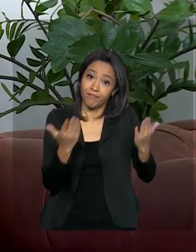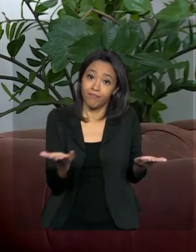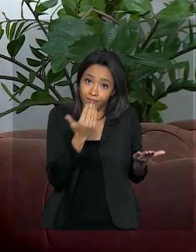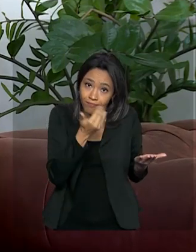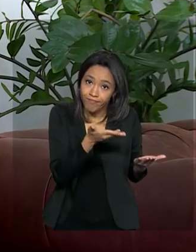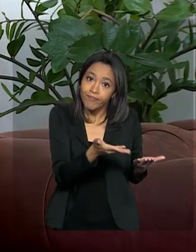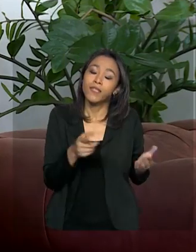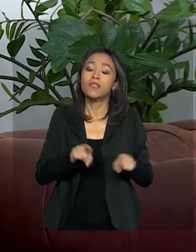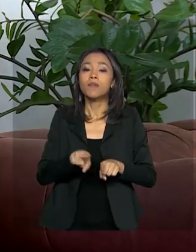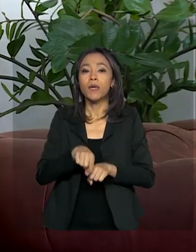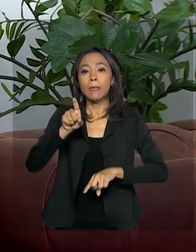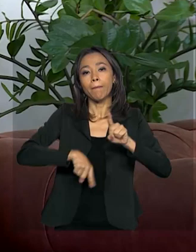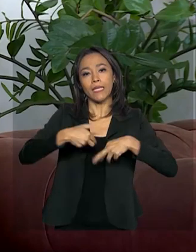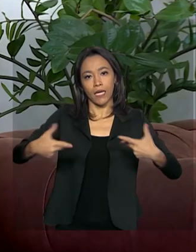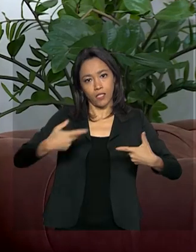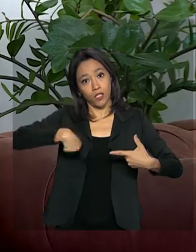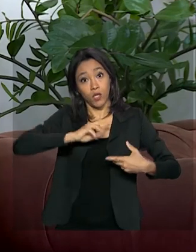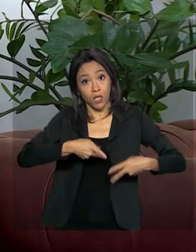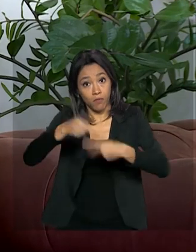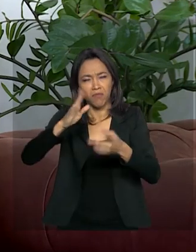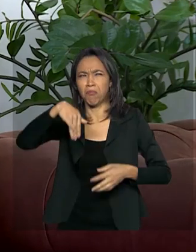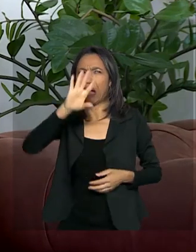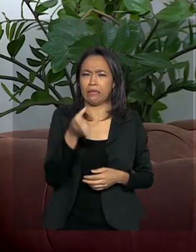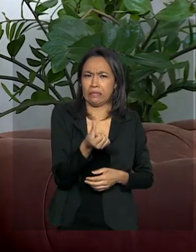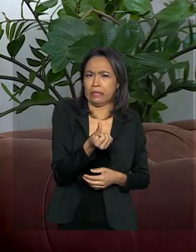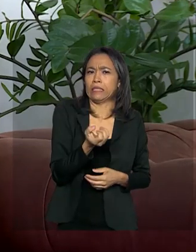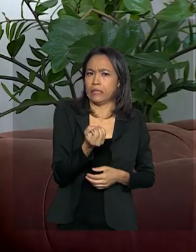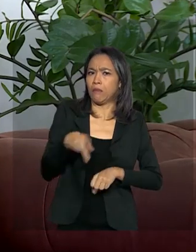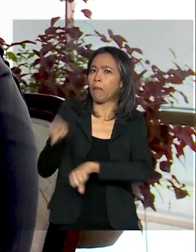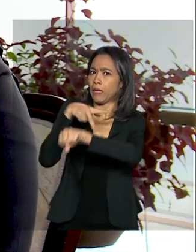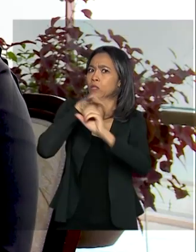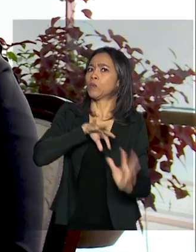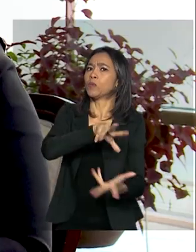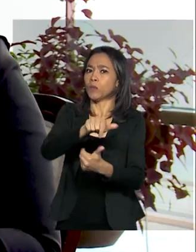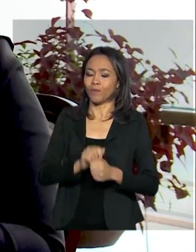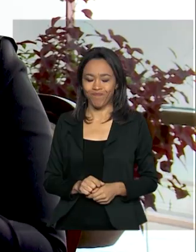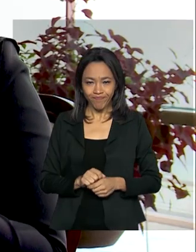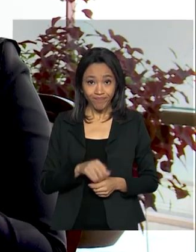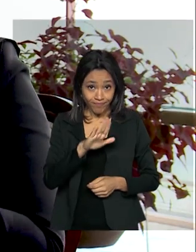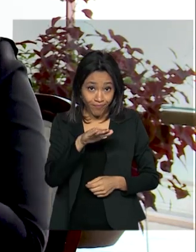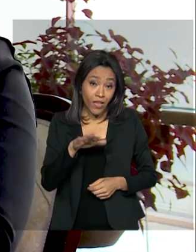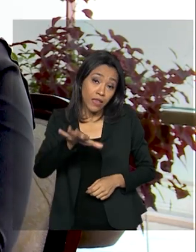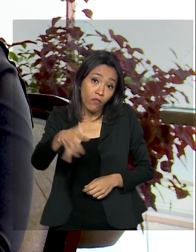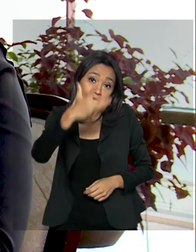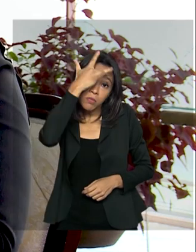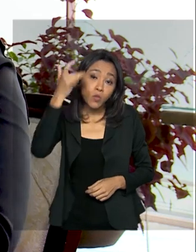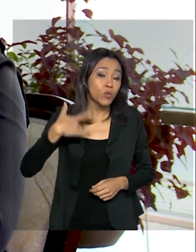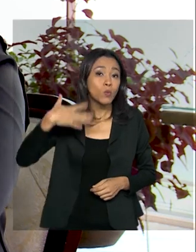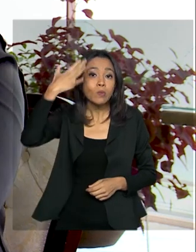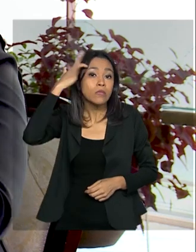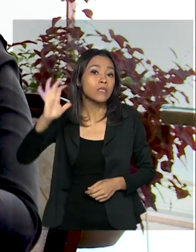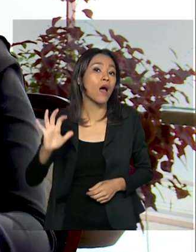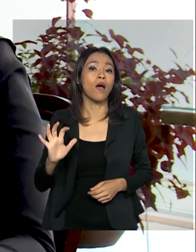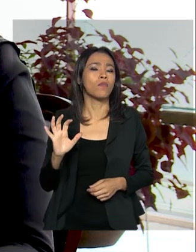os produtos que nós exportamos aí para mais de 60 países no mundo início a talvez as pessoas não tenham a noção exata